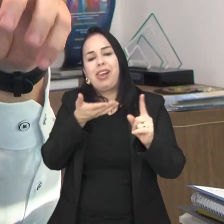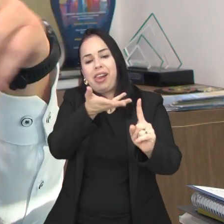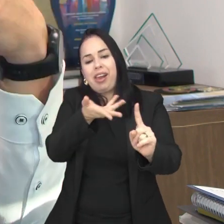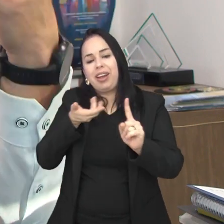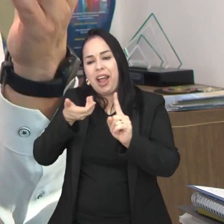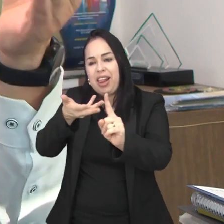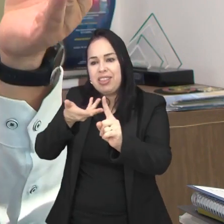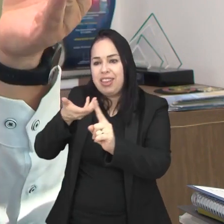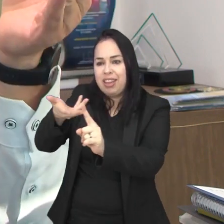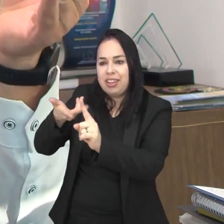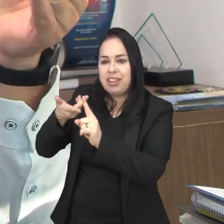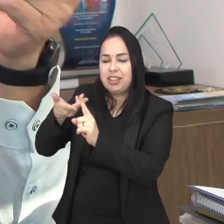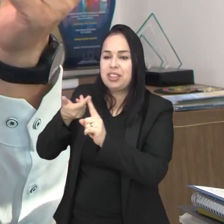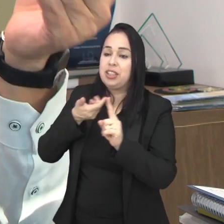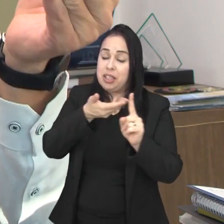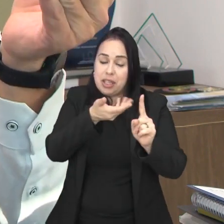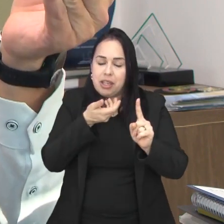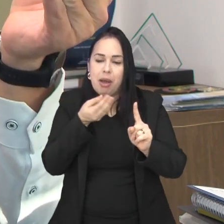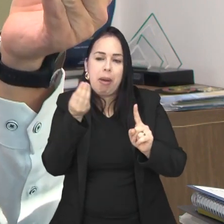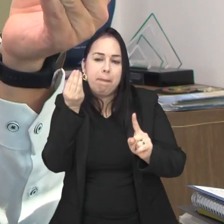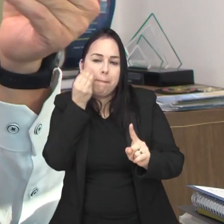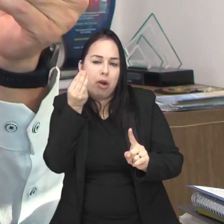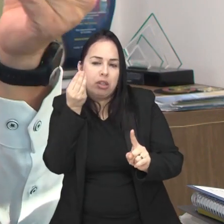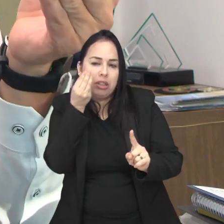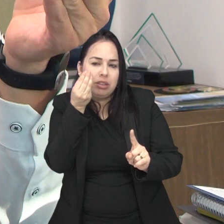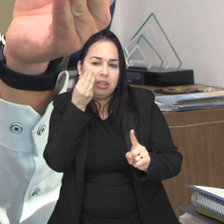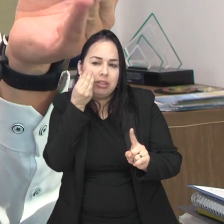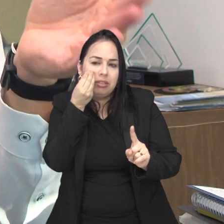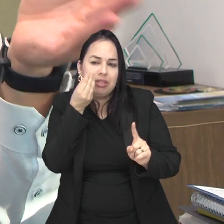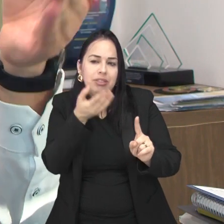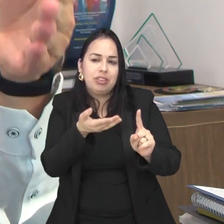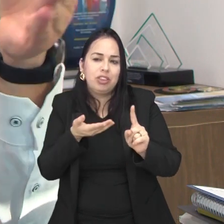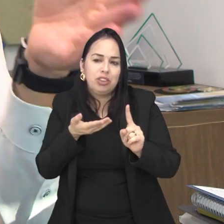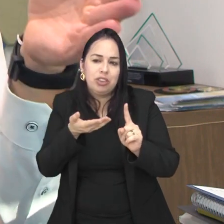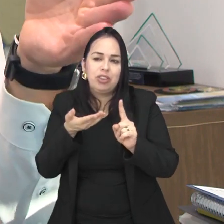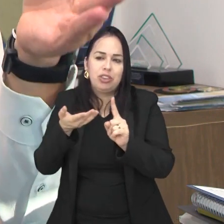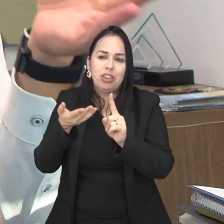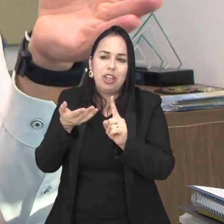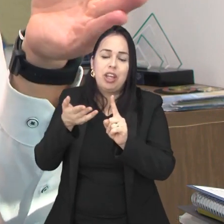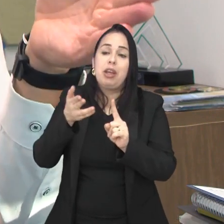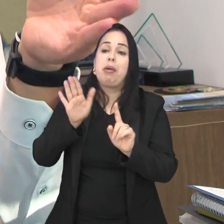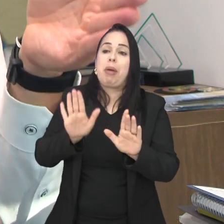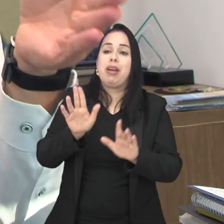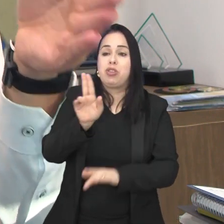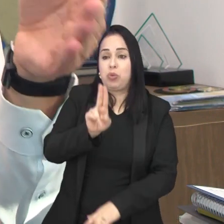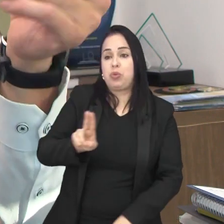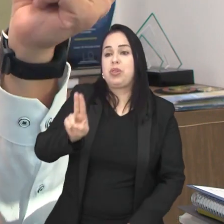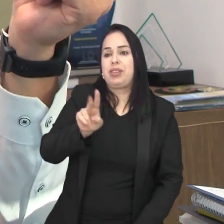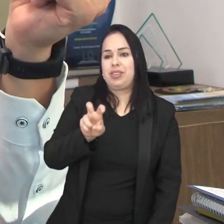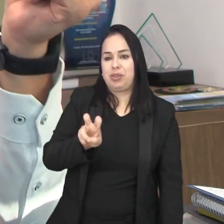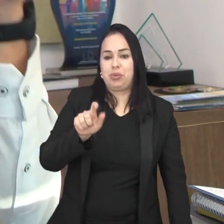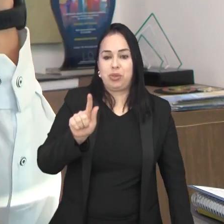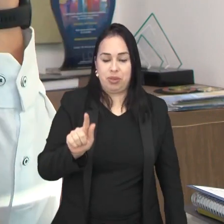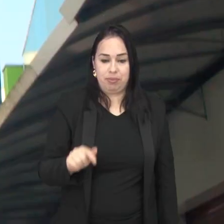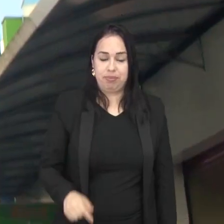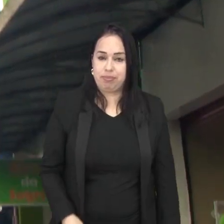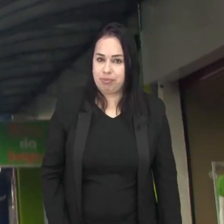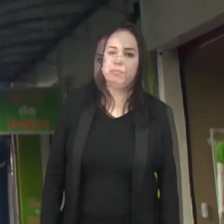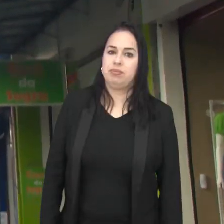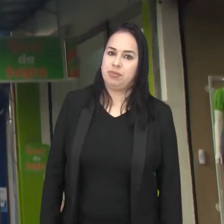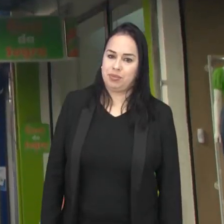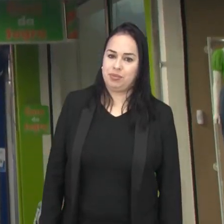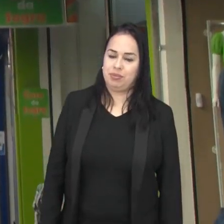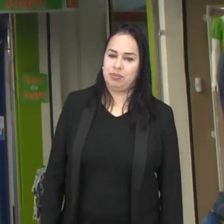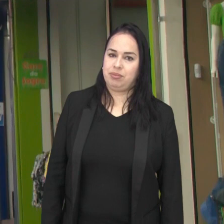clientes e enxerguem a viabilidade e a importância de ter soluções utilizando 5G dentro do seu ambiente.